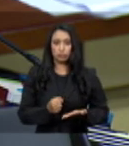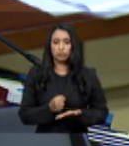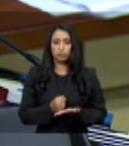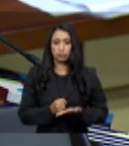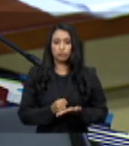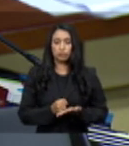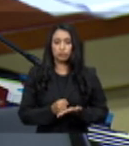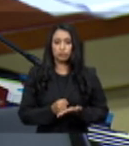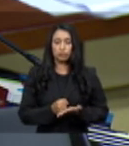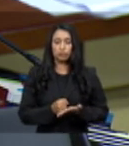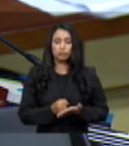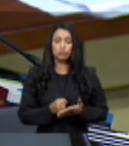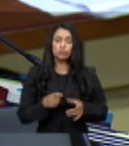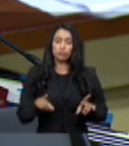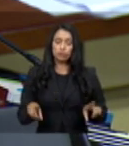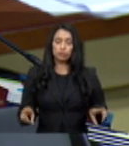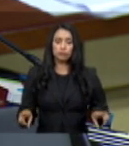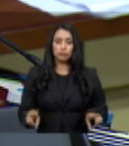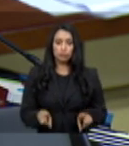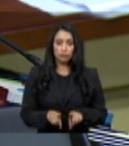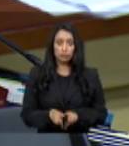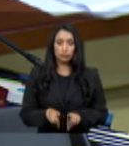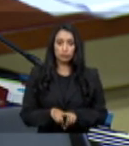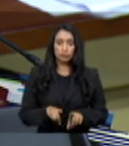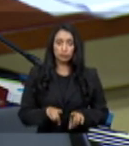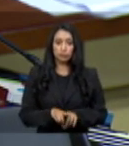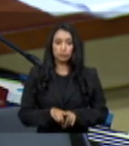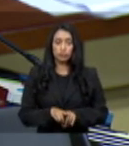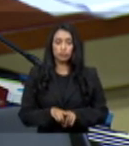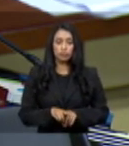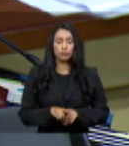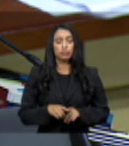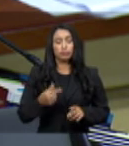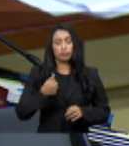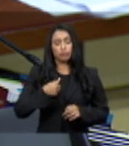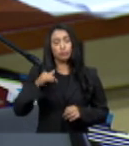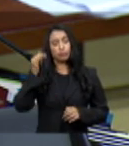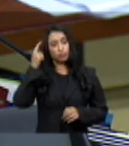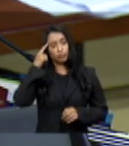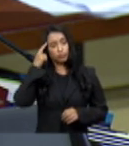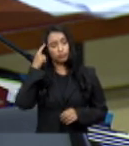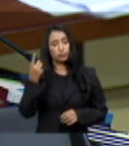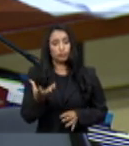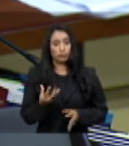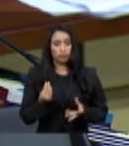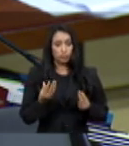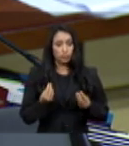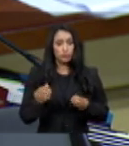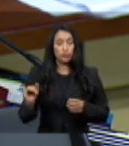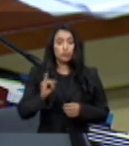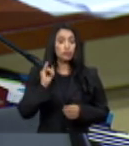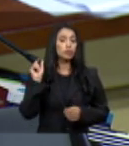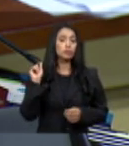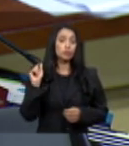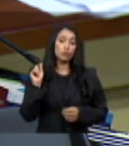de fora parte os aspectos que considero igualmente relevante que são os seguintes já